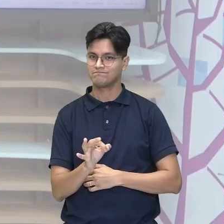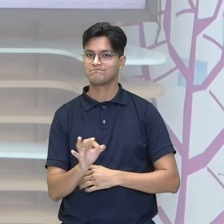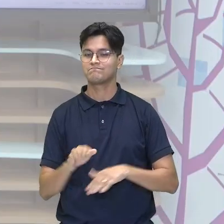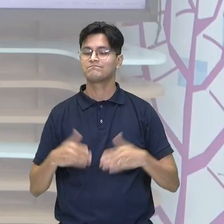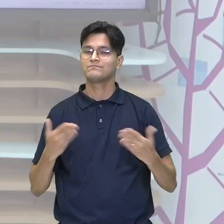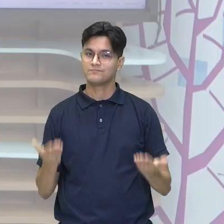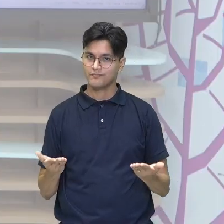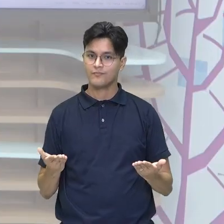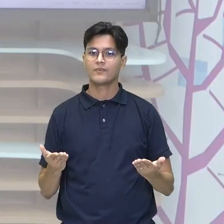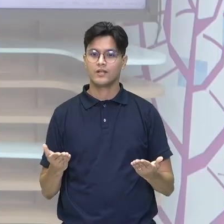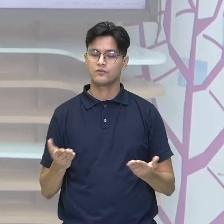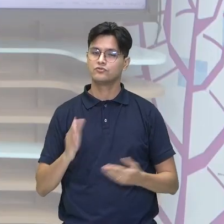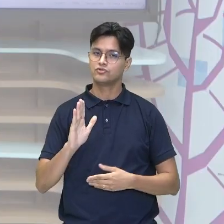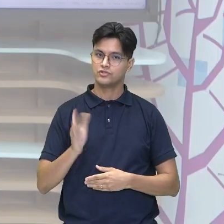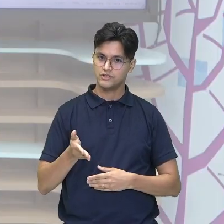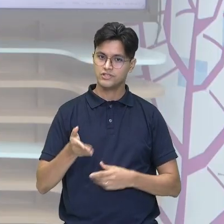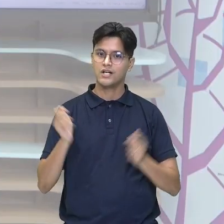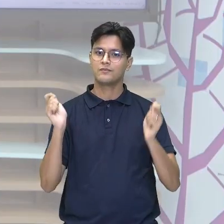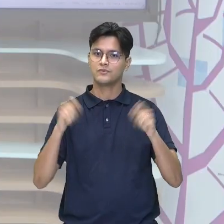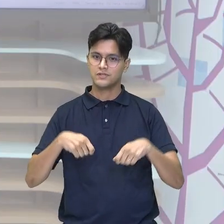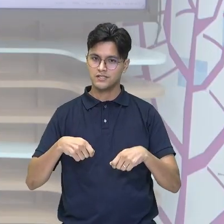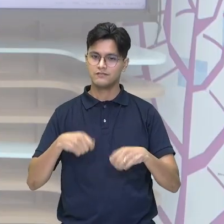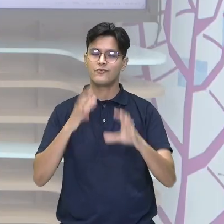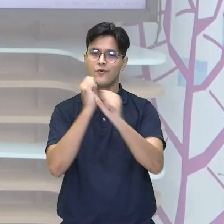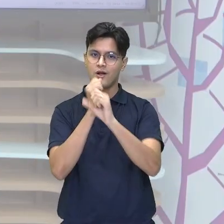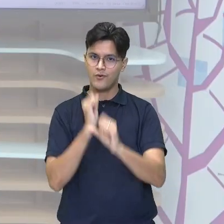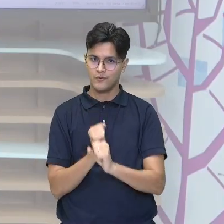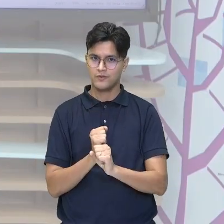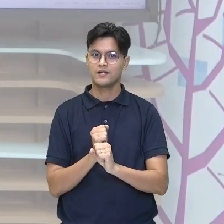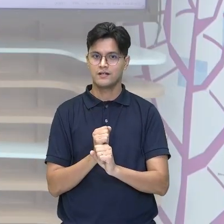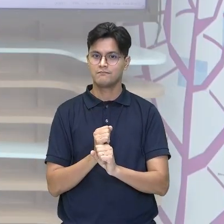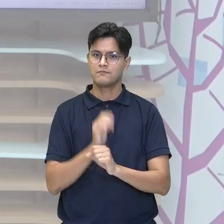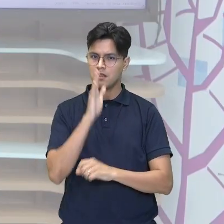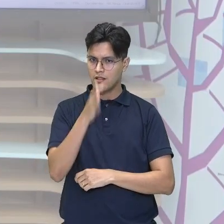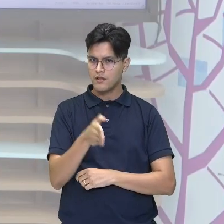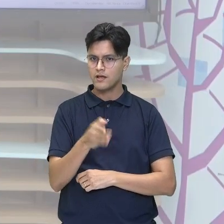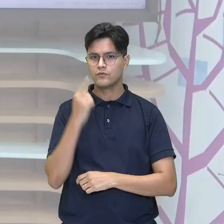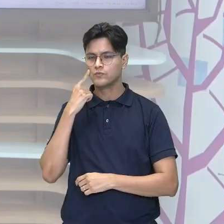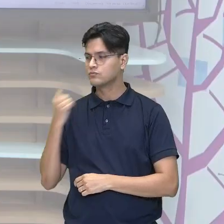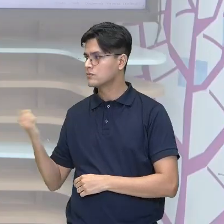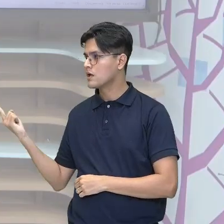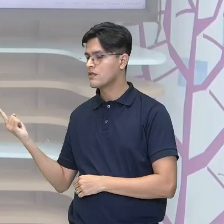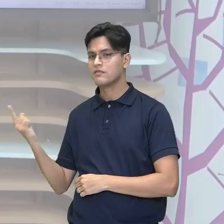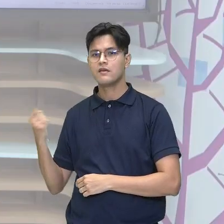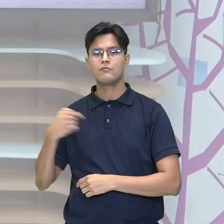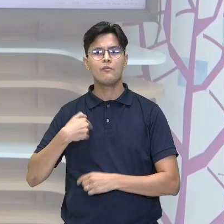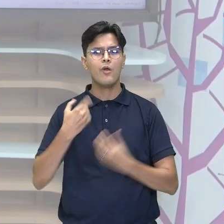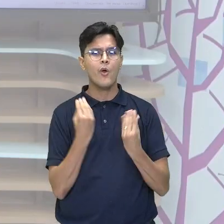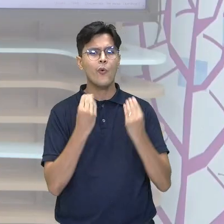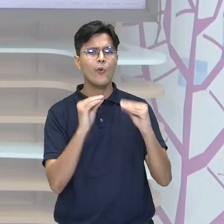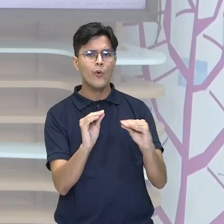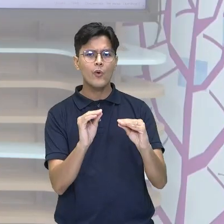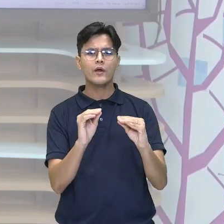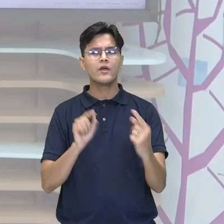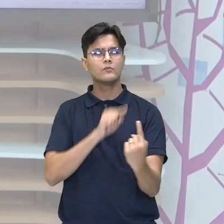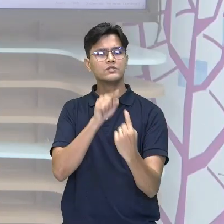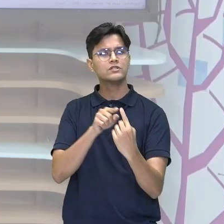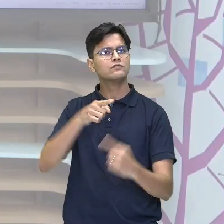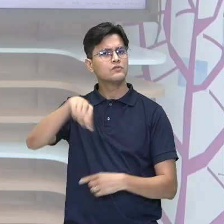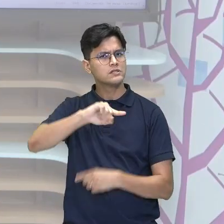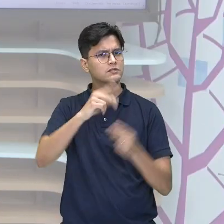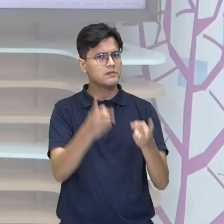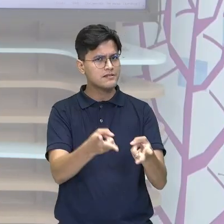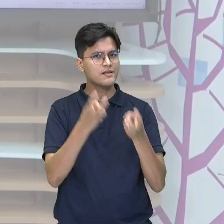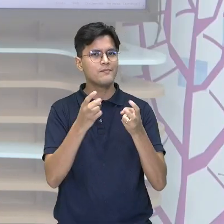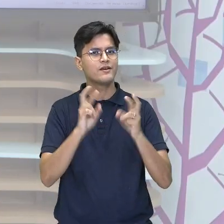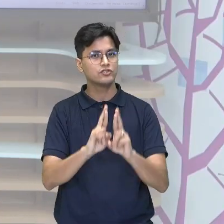bom? Então, a gente colocou aqui esse exemplo só para você verificar essa diferença, né? A gente só